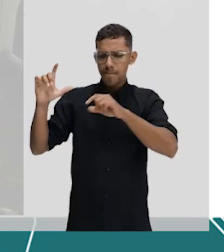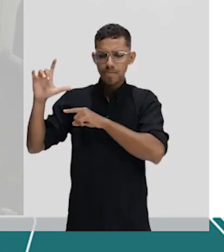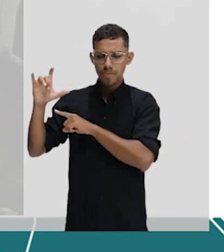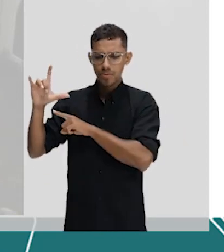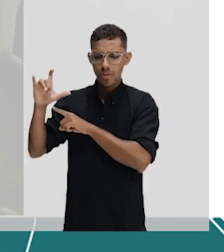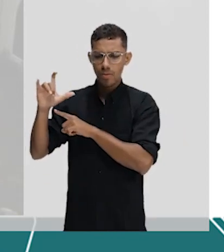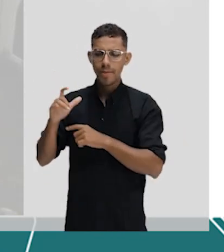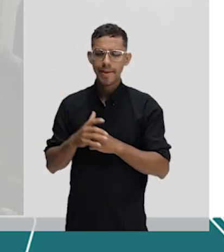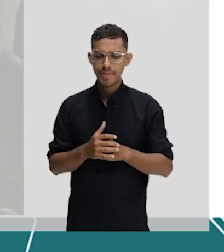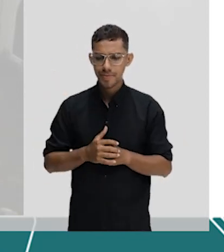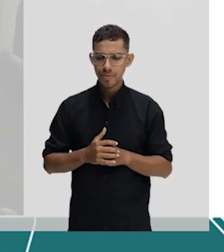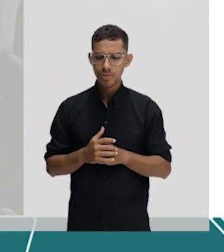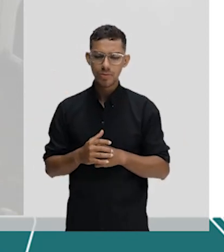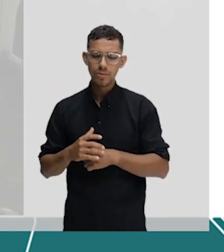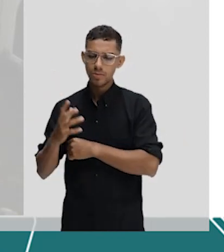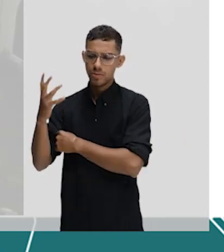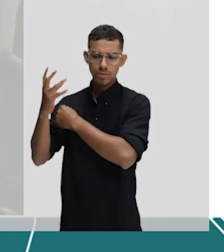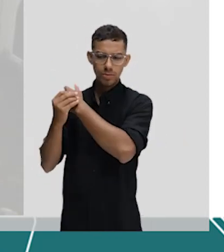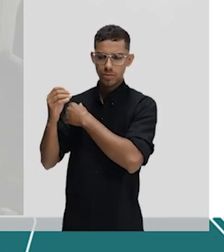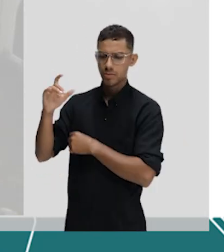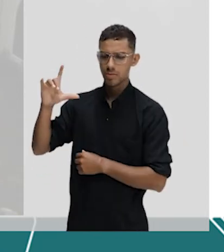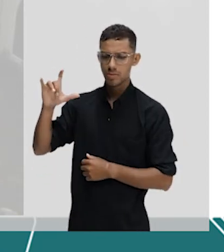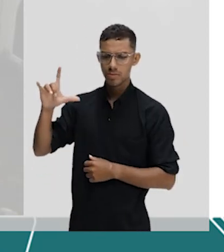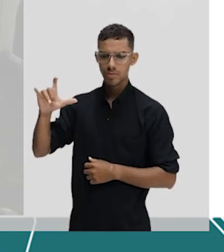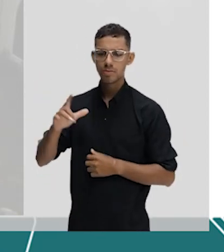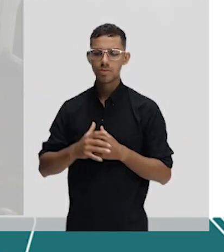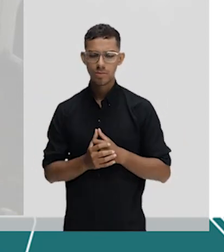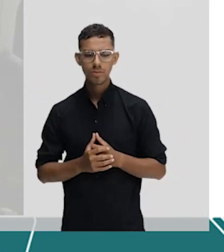isso. Postei, estou em Recife, no Brenan.